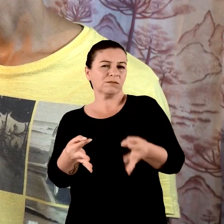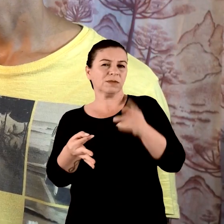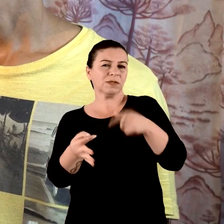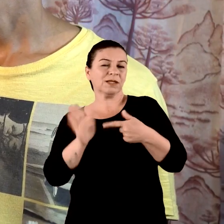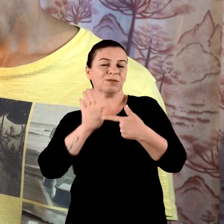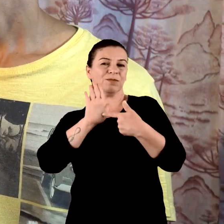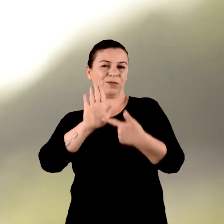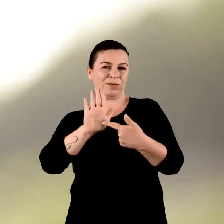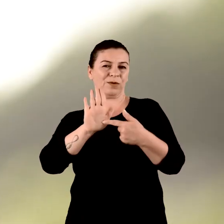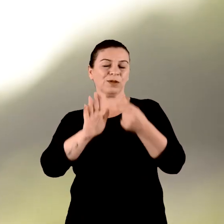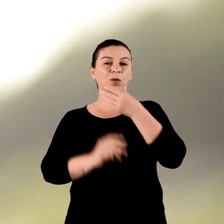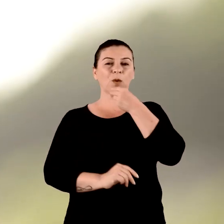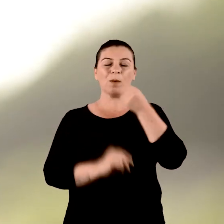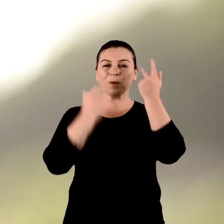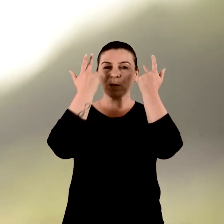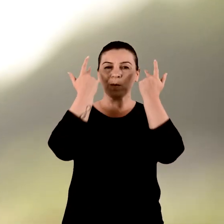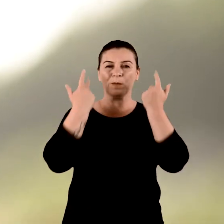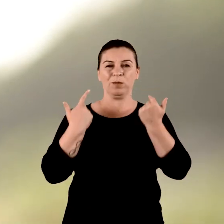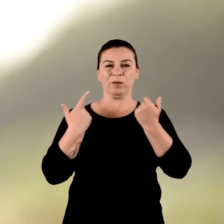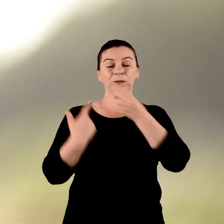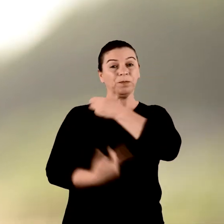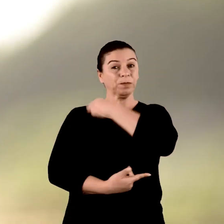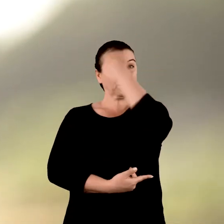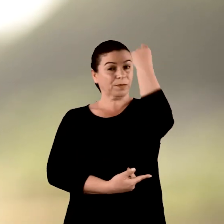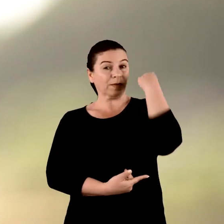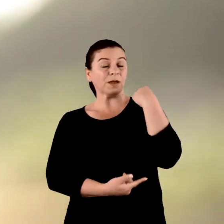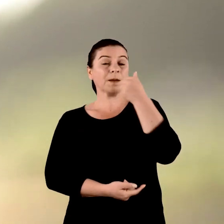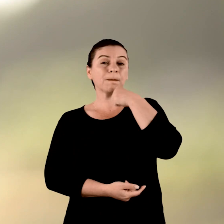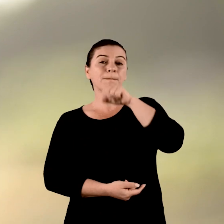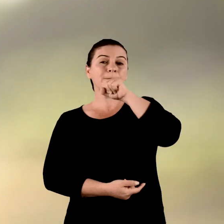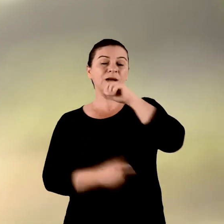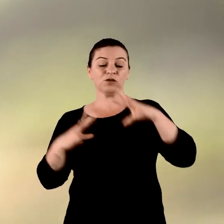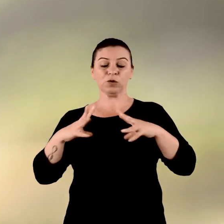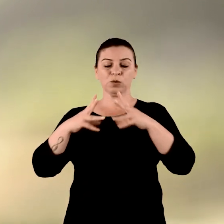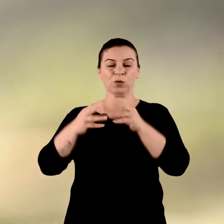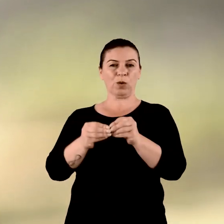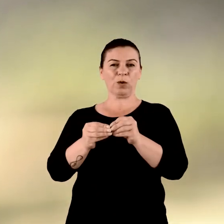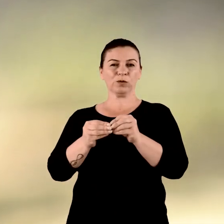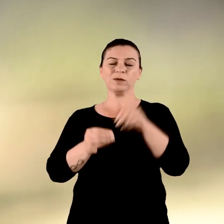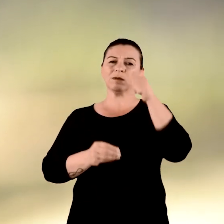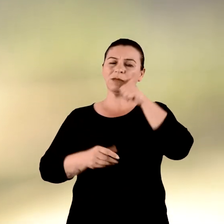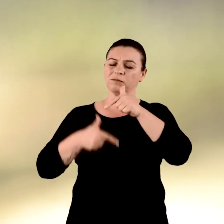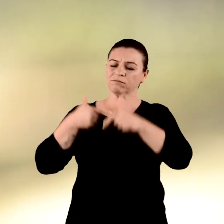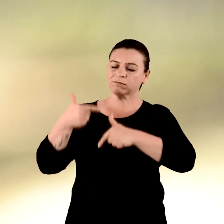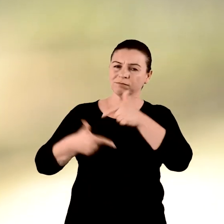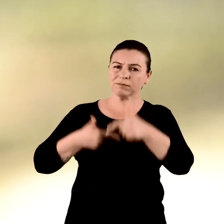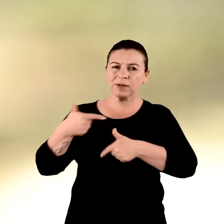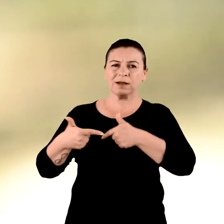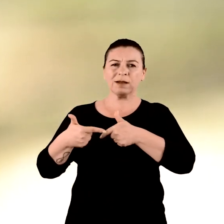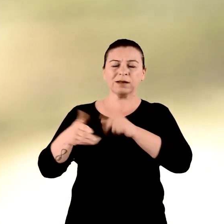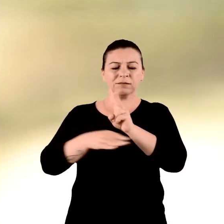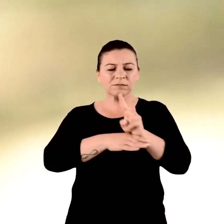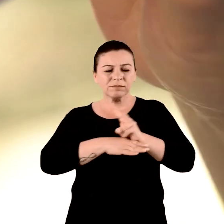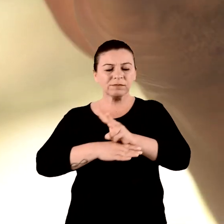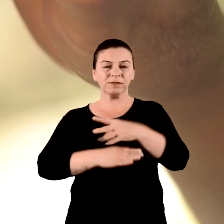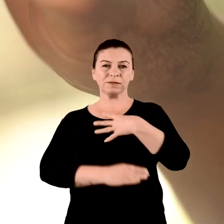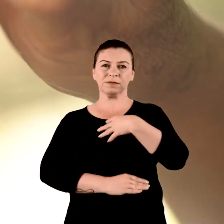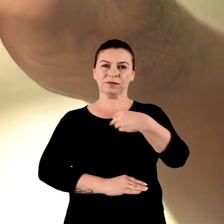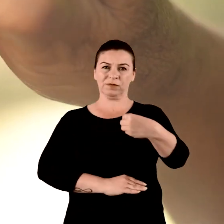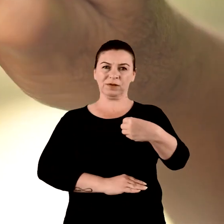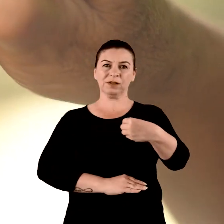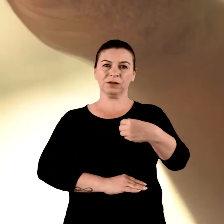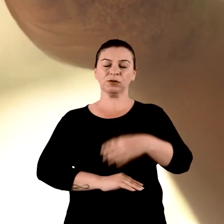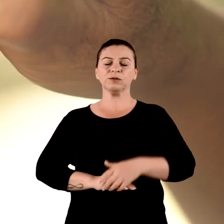representa o homem comum. Maria, a mãe de todos, representa a mãe, a dona do lar, a mulher que trabalha, a mulher que cria seus